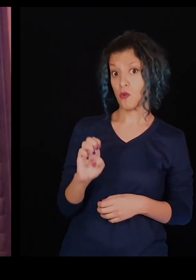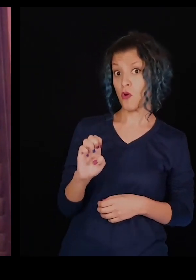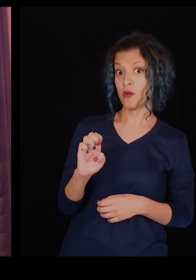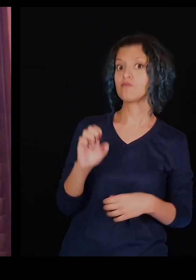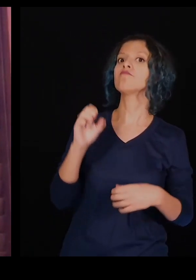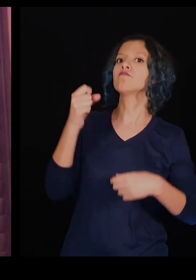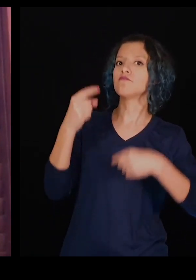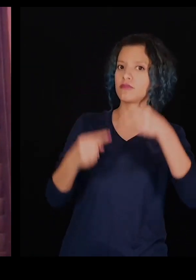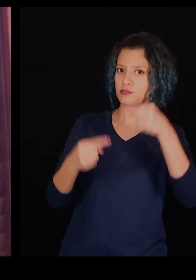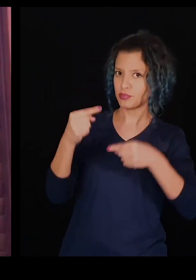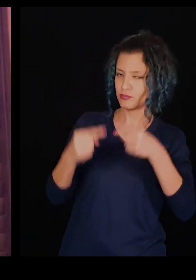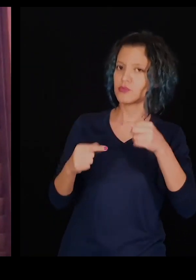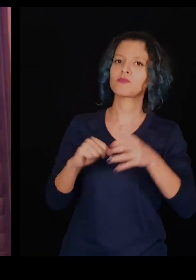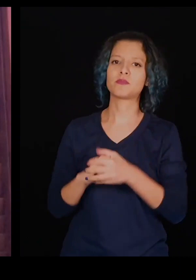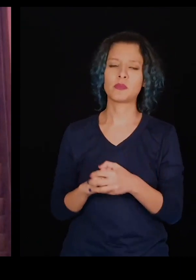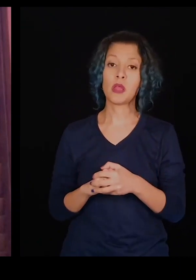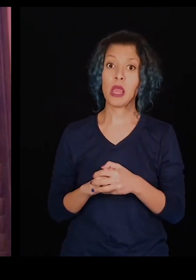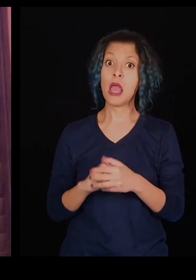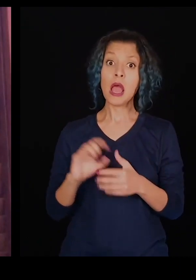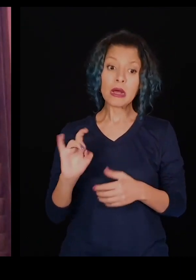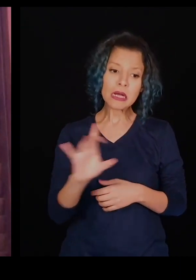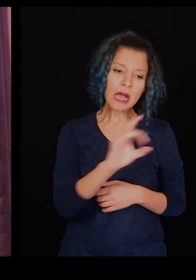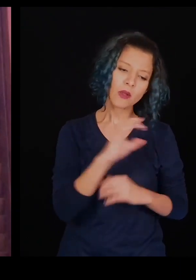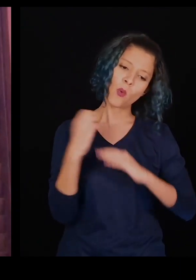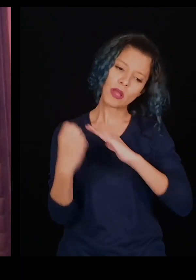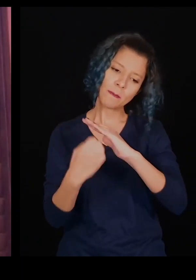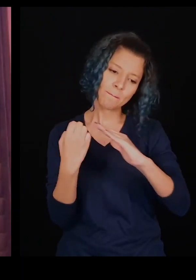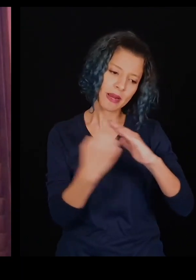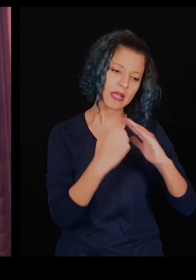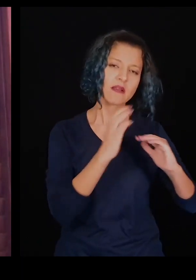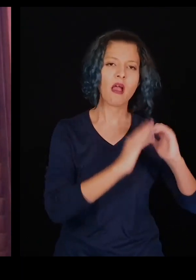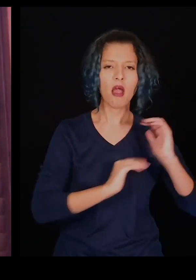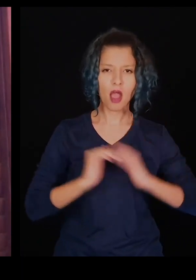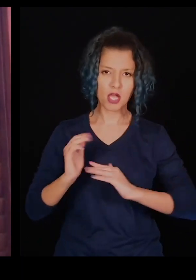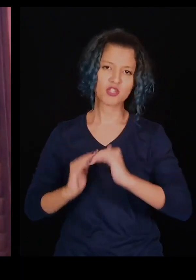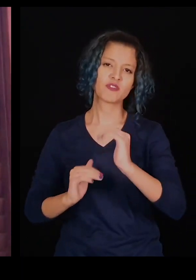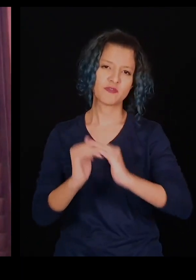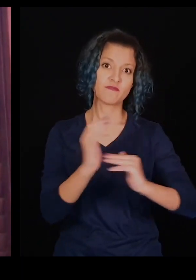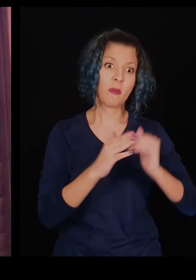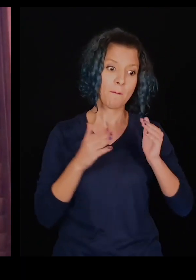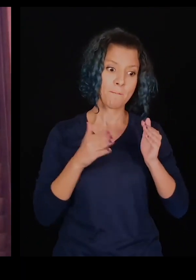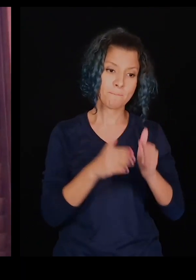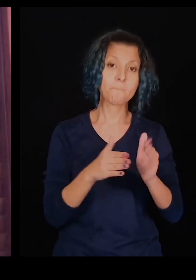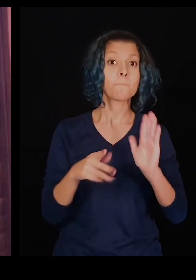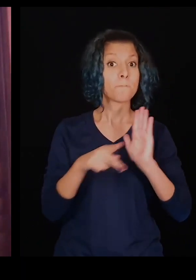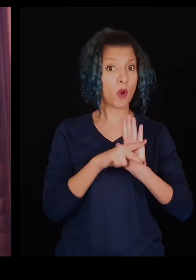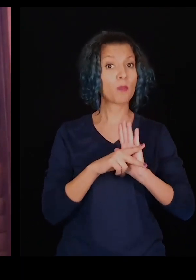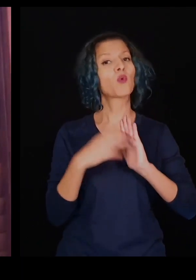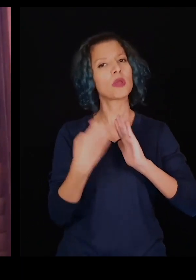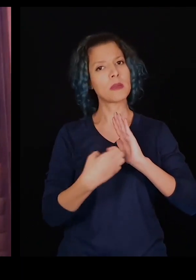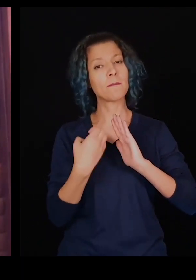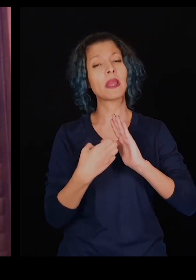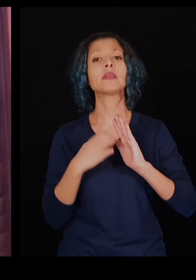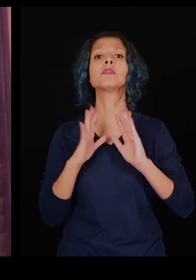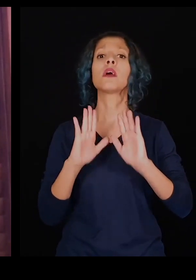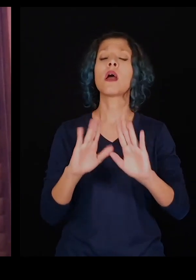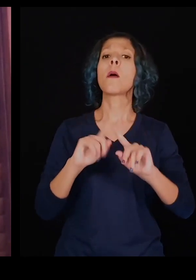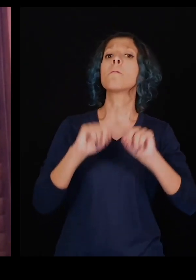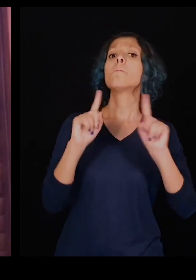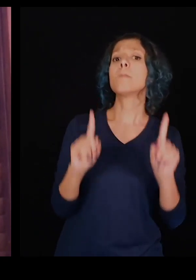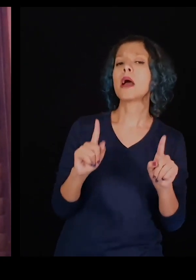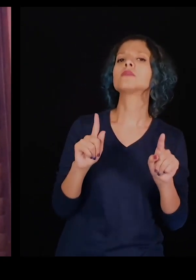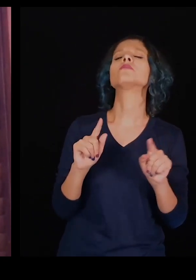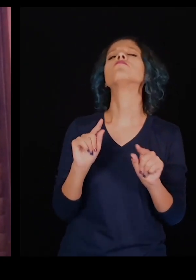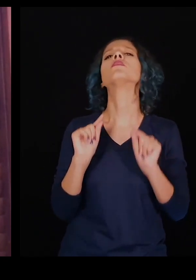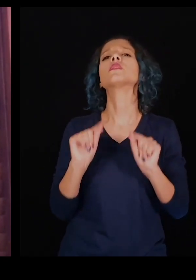Claro, cada um na sua caixinha, no que se refere às atividades mais precisas do COR, mas os executivos